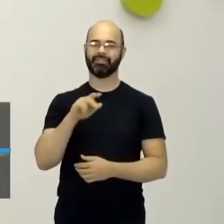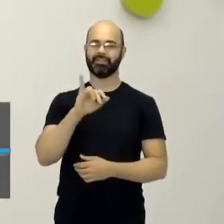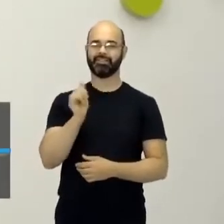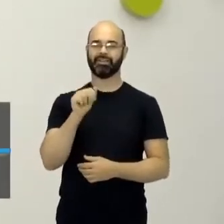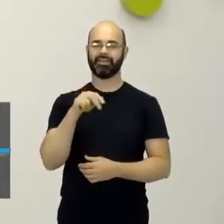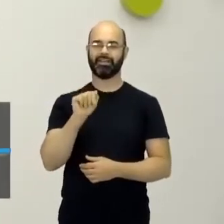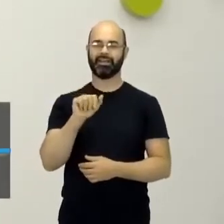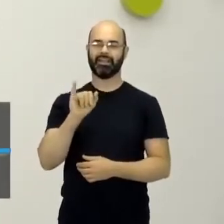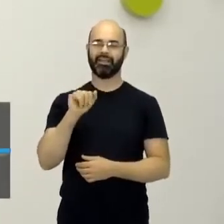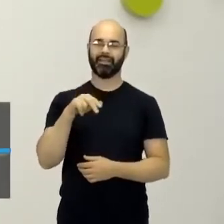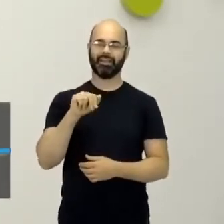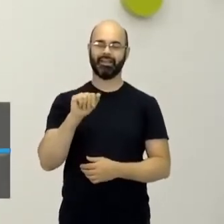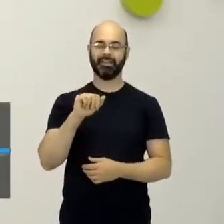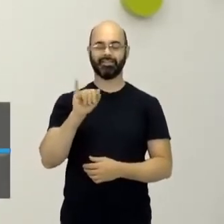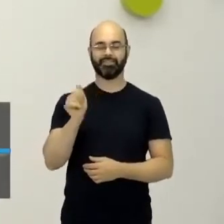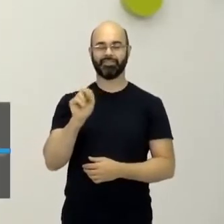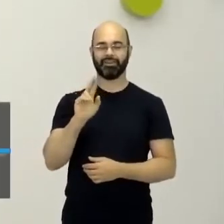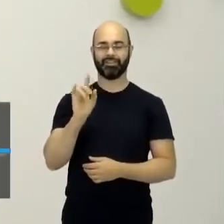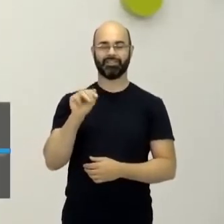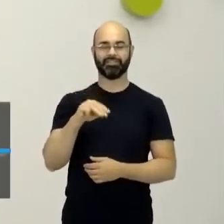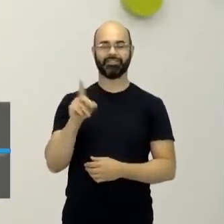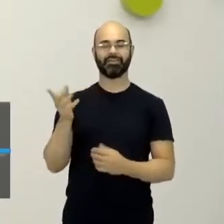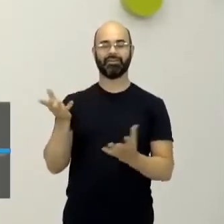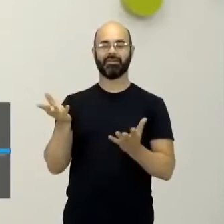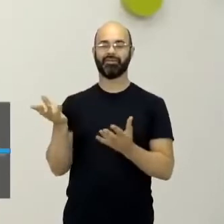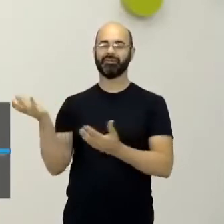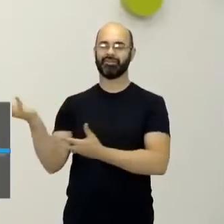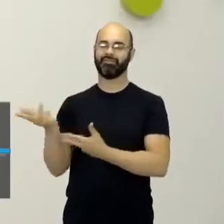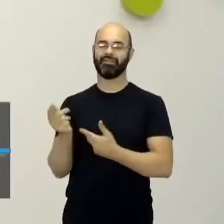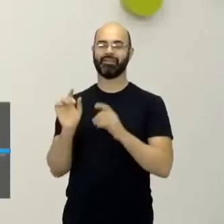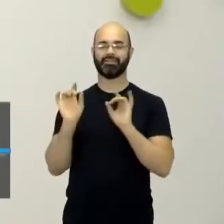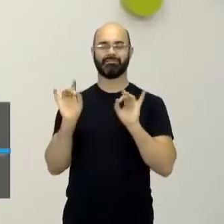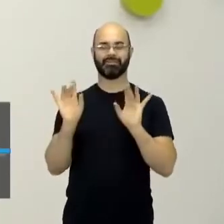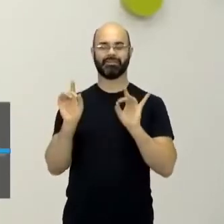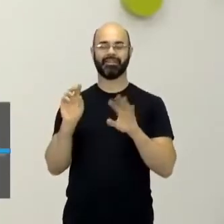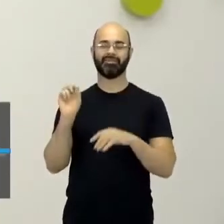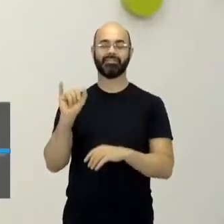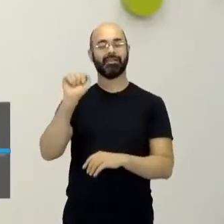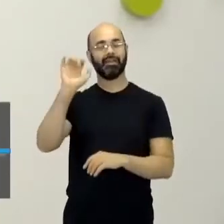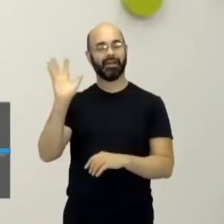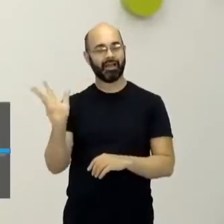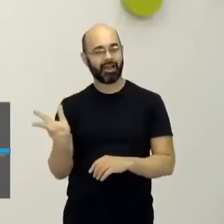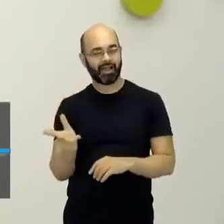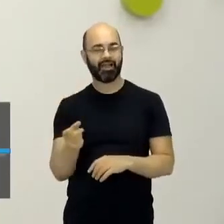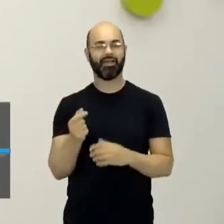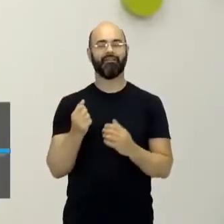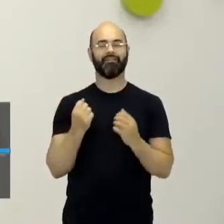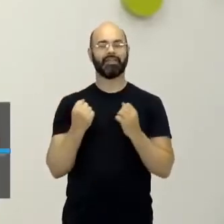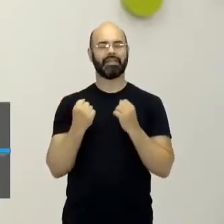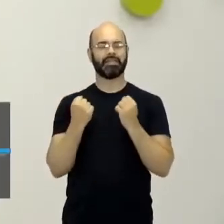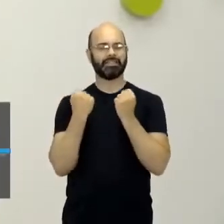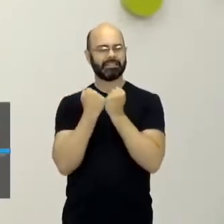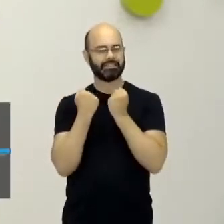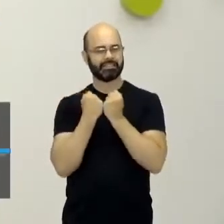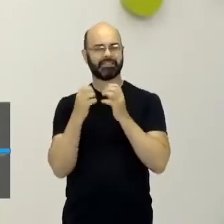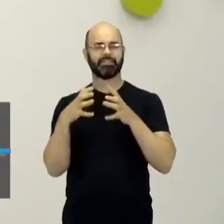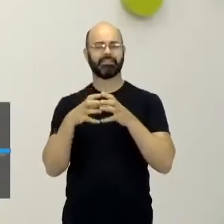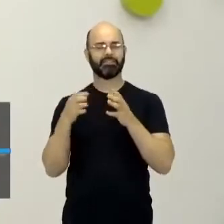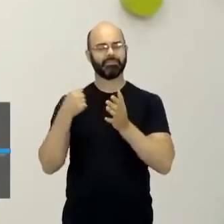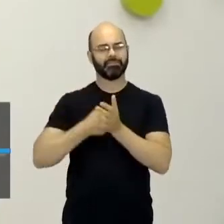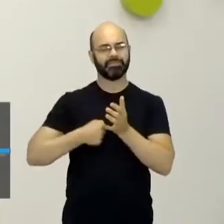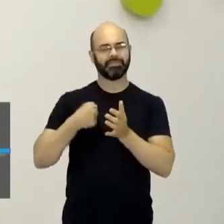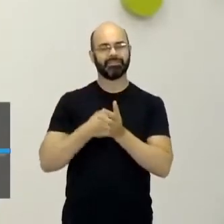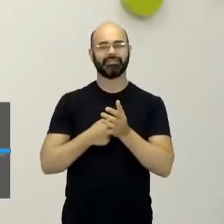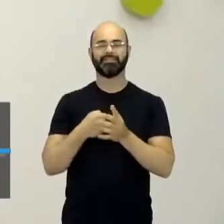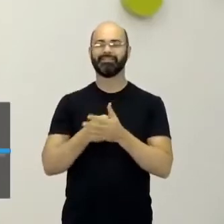aqui muito especial, aqui meu companheiro sempre quando falo de África e resistência, trago sempre o meu querido colega aqui,